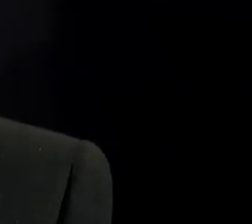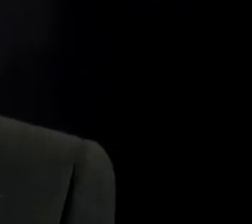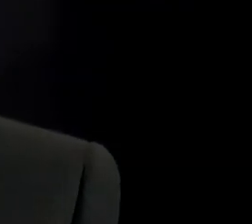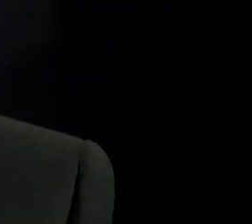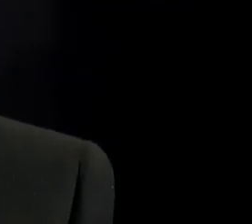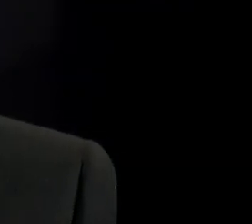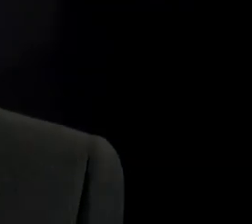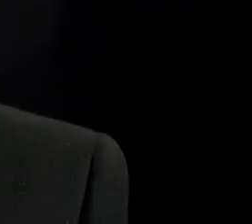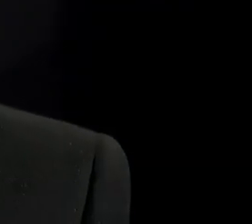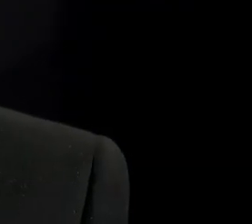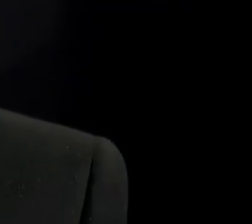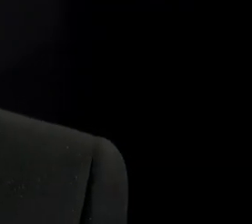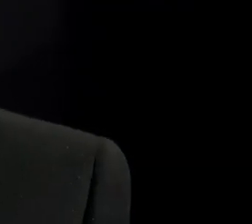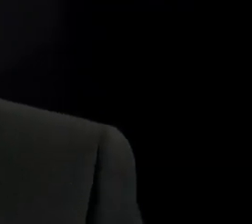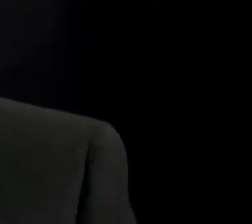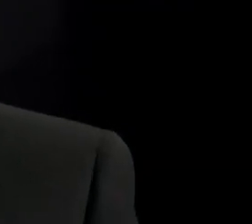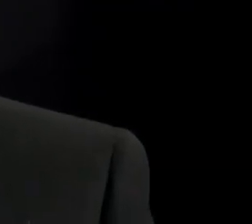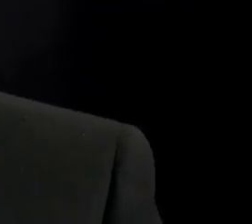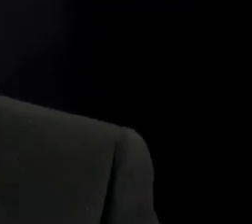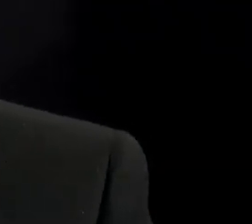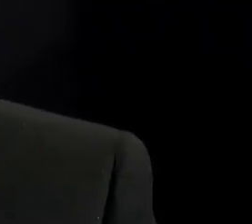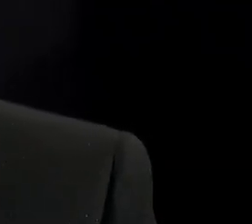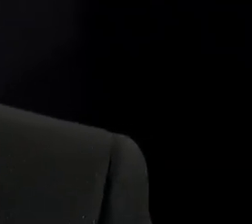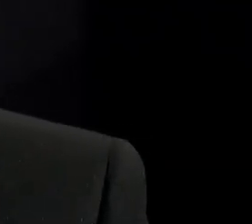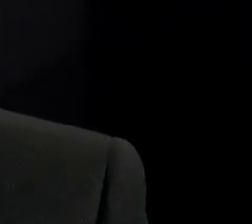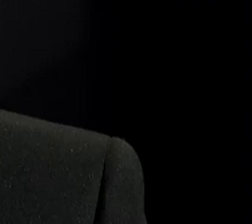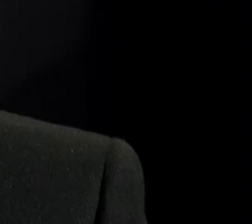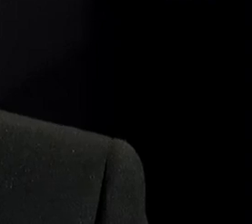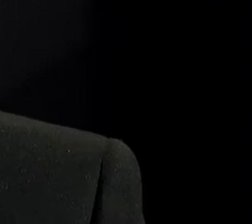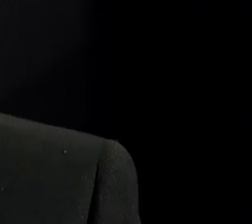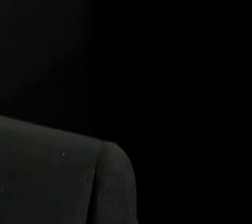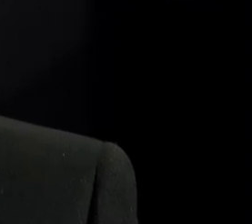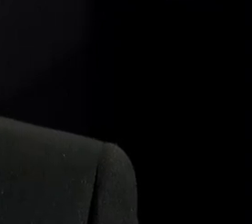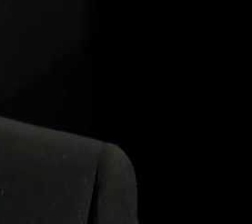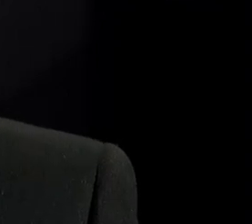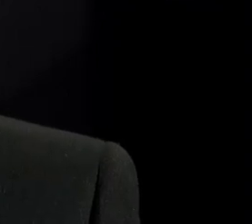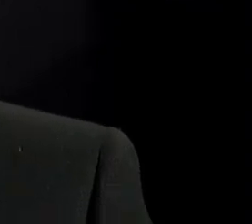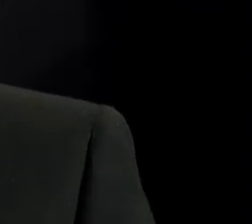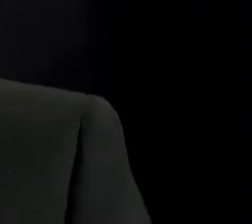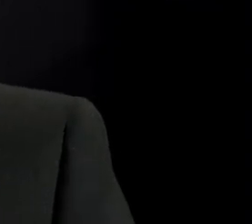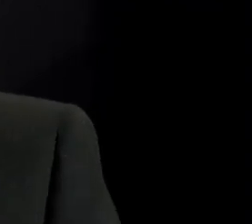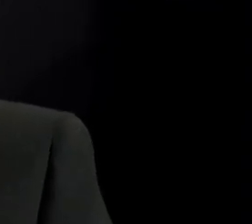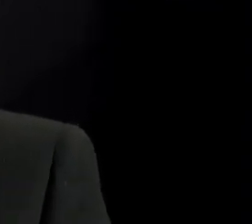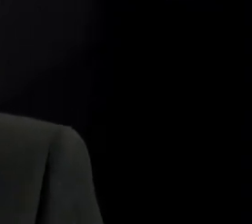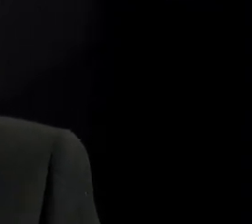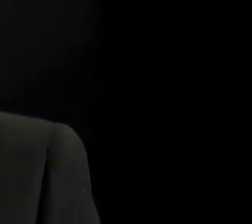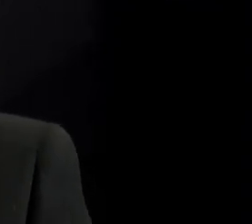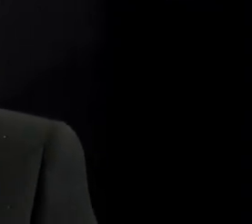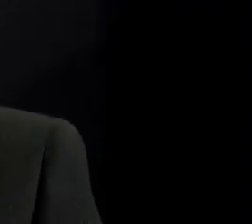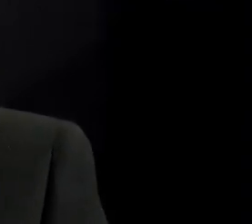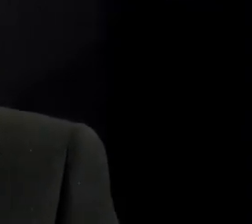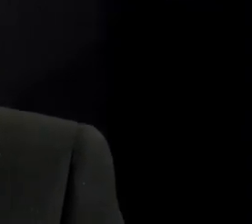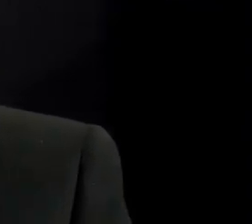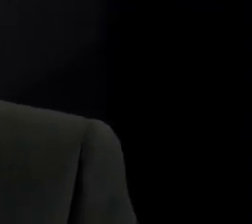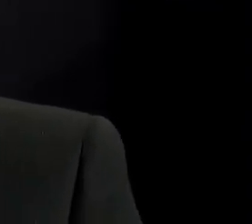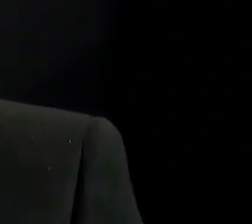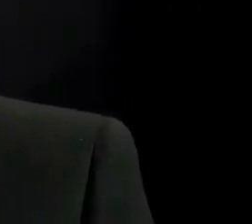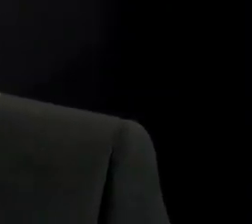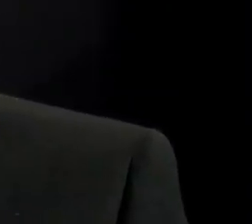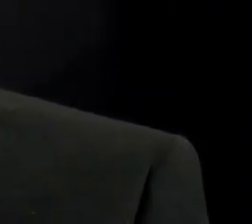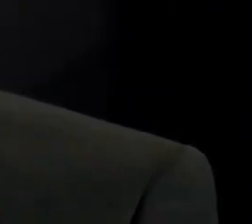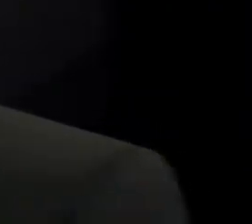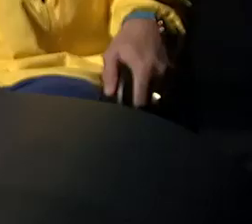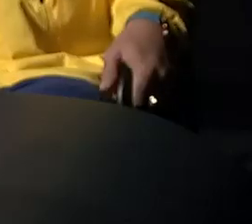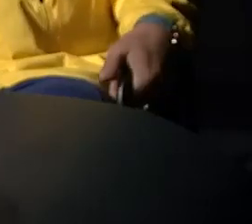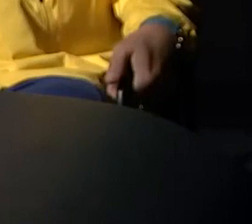do esporte. Ele diz que não é o maior jogador de basquete da história do Brasil, mas todo mundo sabe que ele